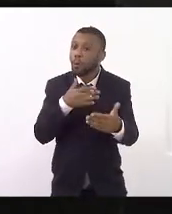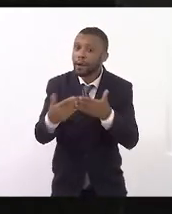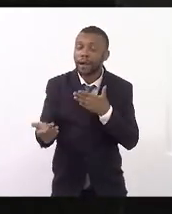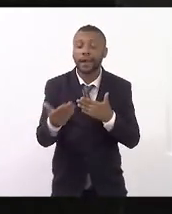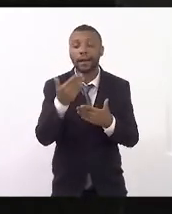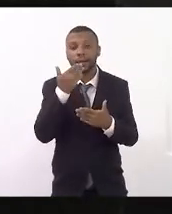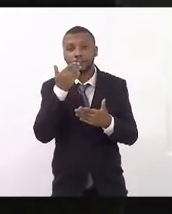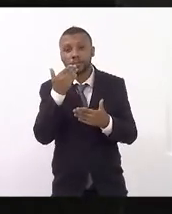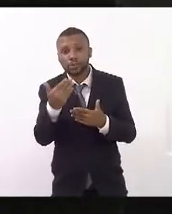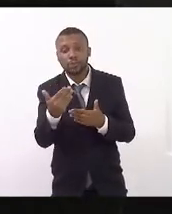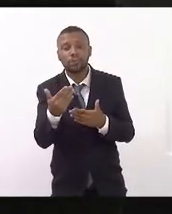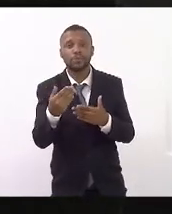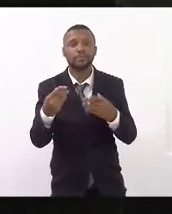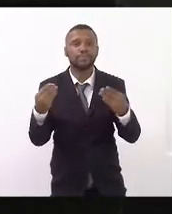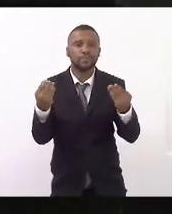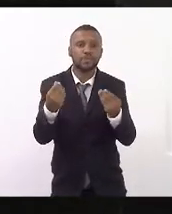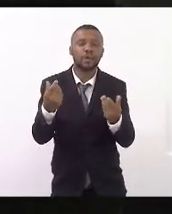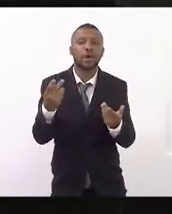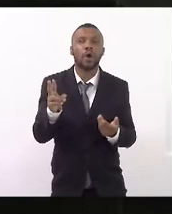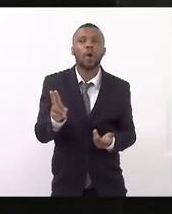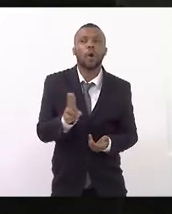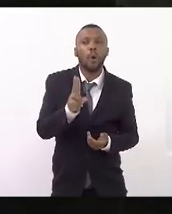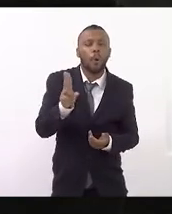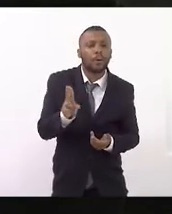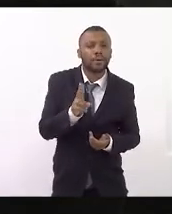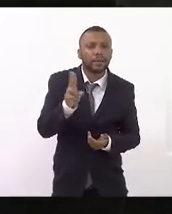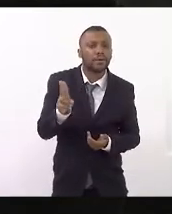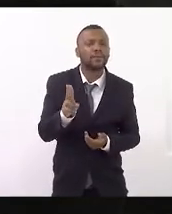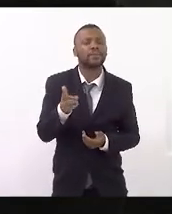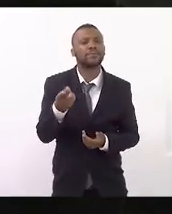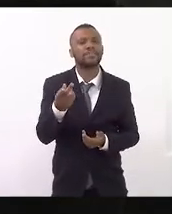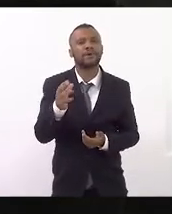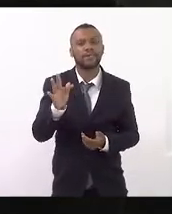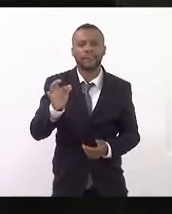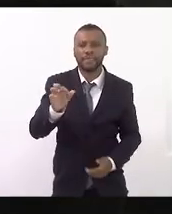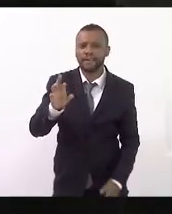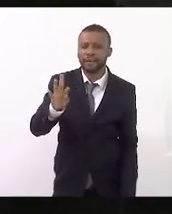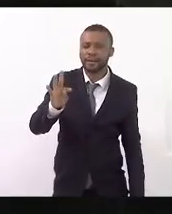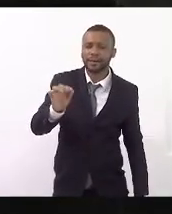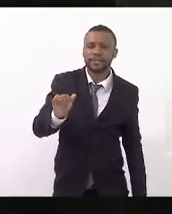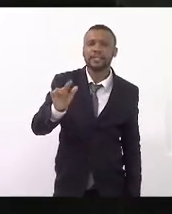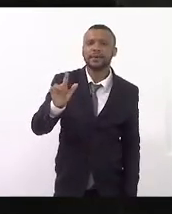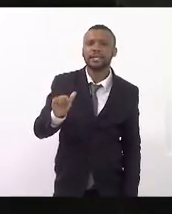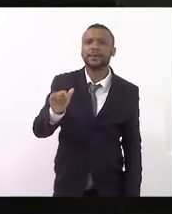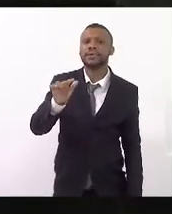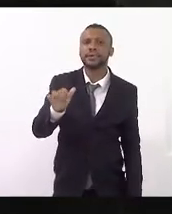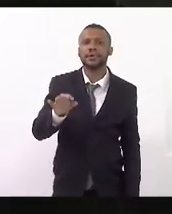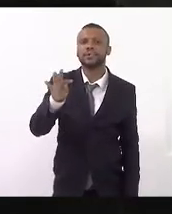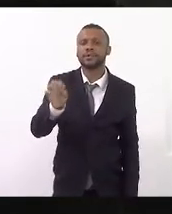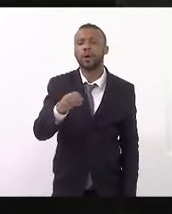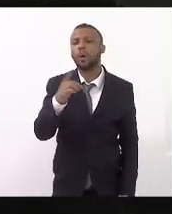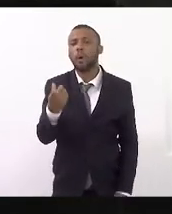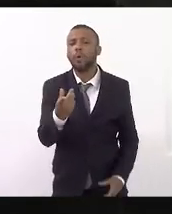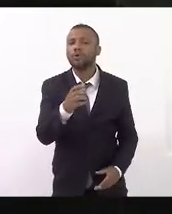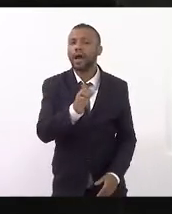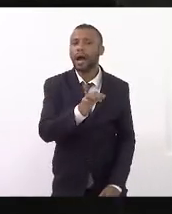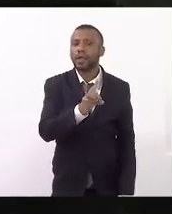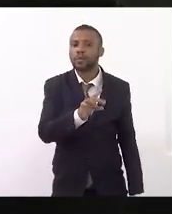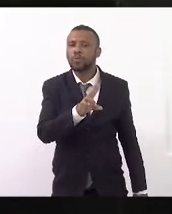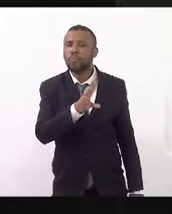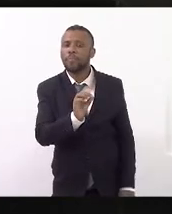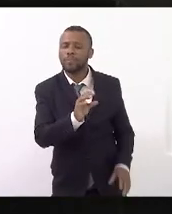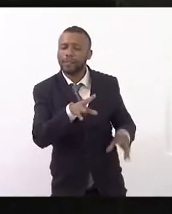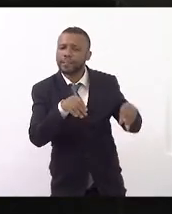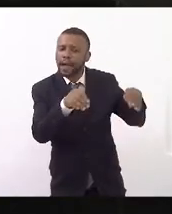de maior utilização de fertilizantes ou de adubos inorgânicos.